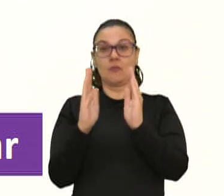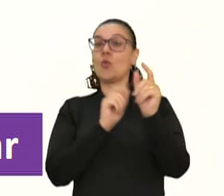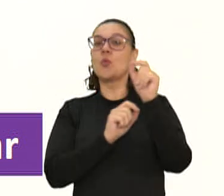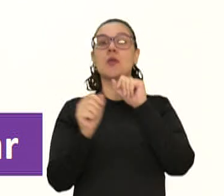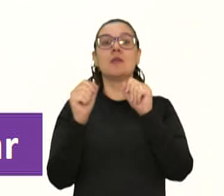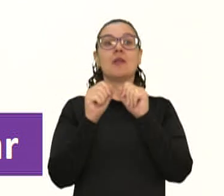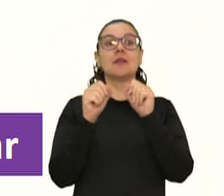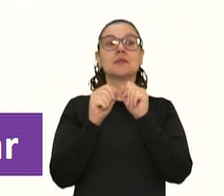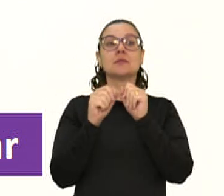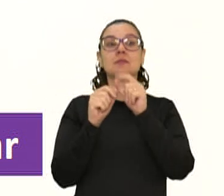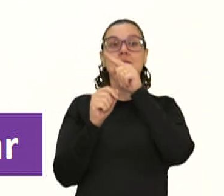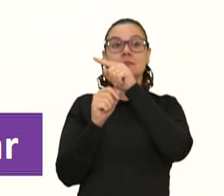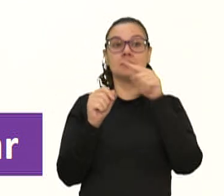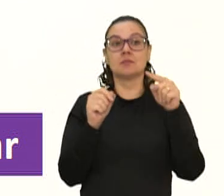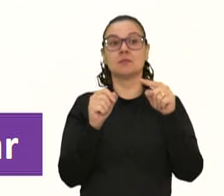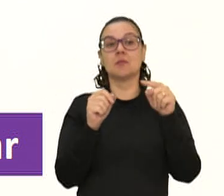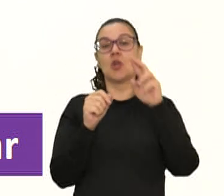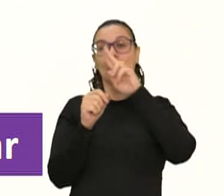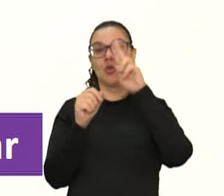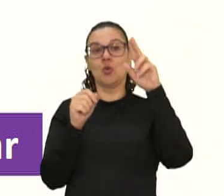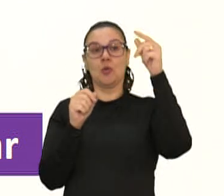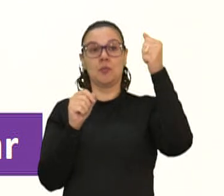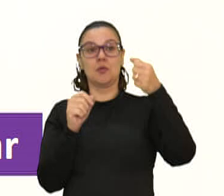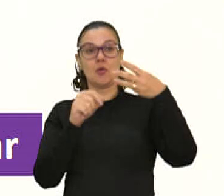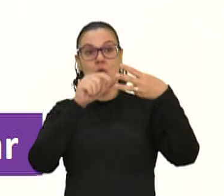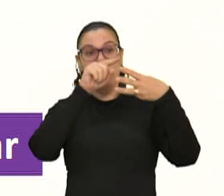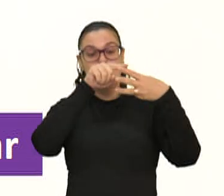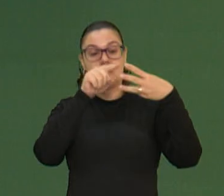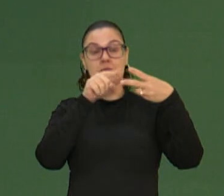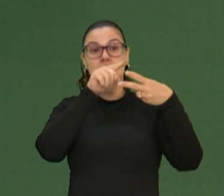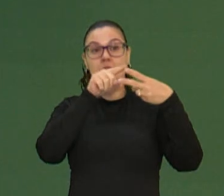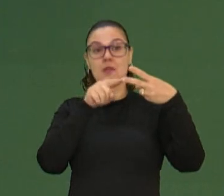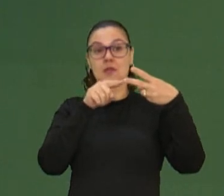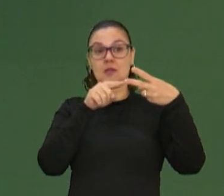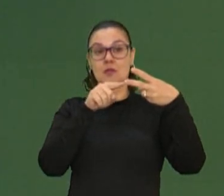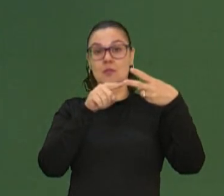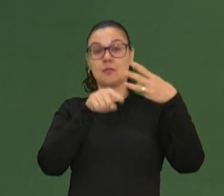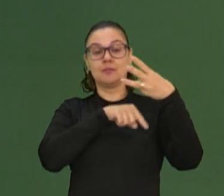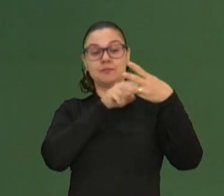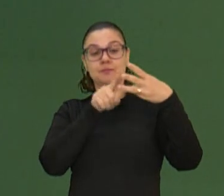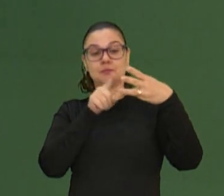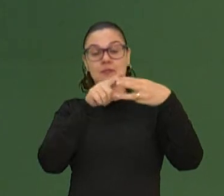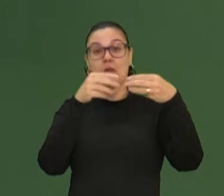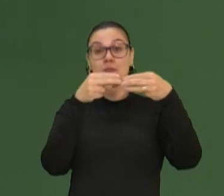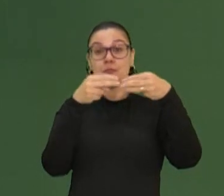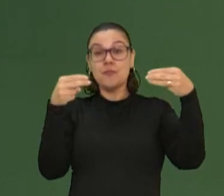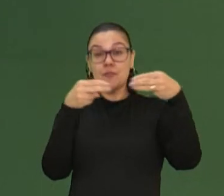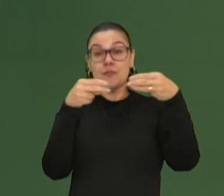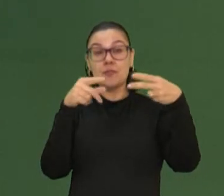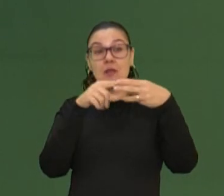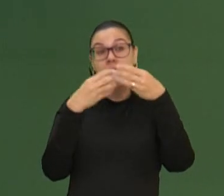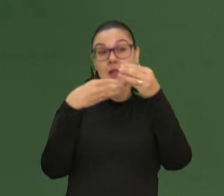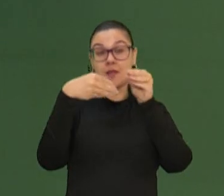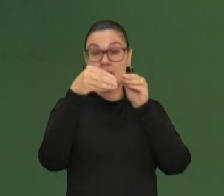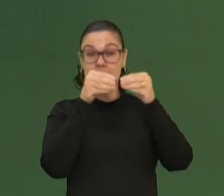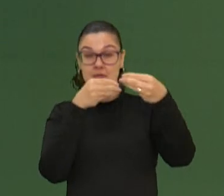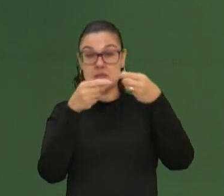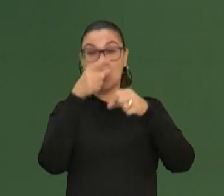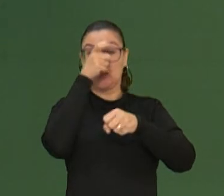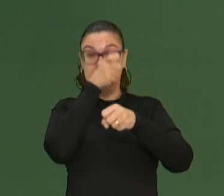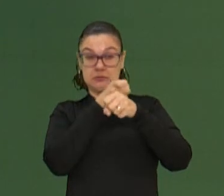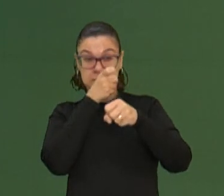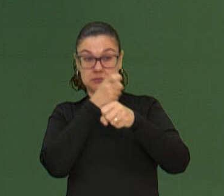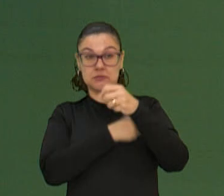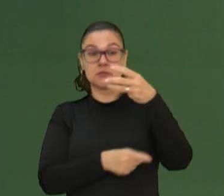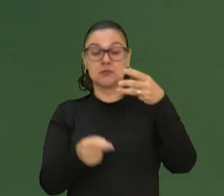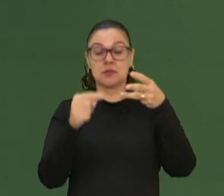ele produz? Colênquima, esclerênquima, são as fibras da planta. Fibras de flexibilidade e